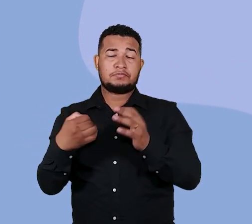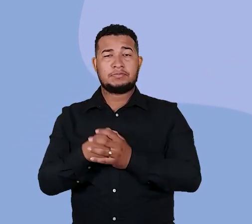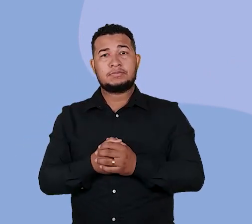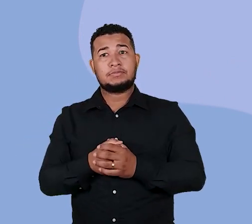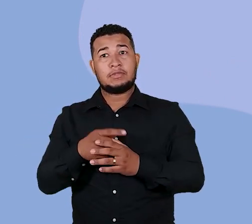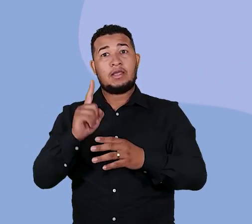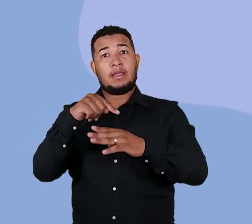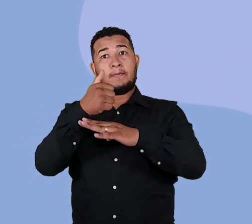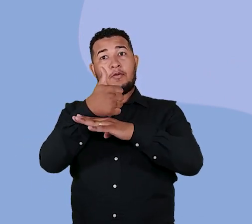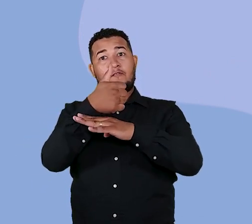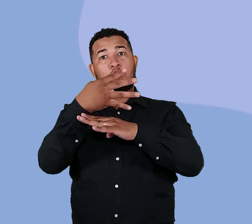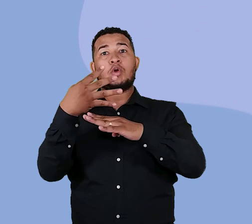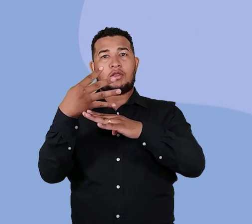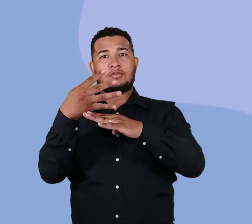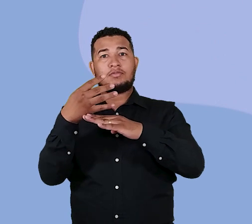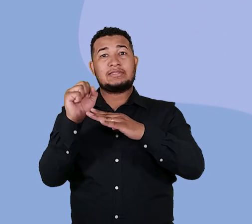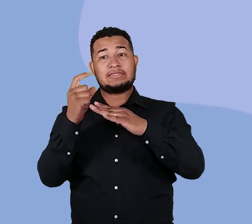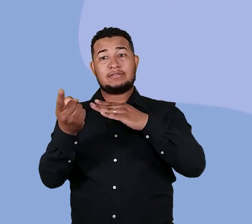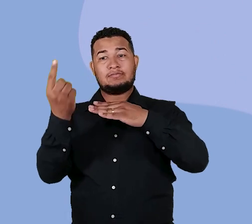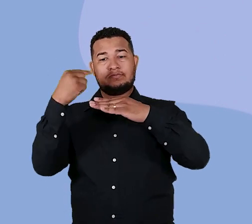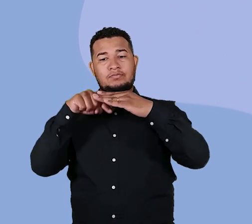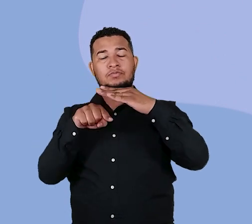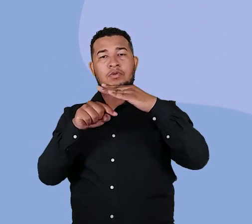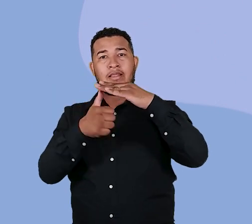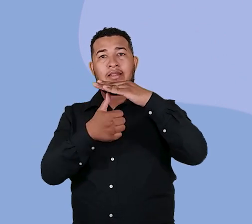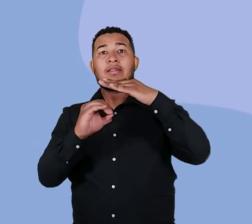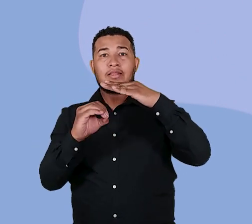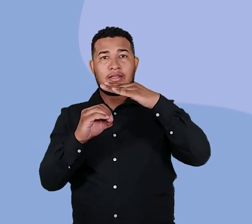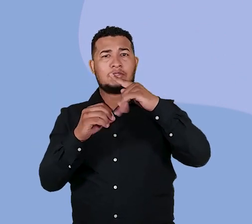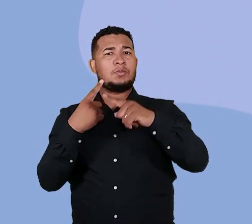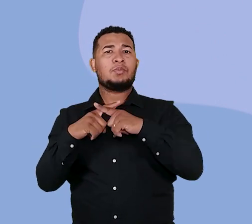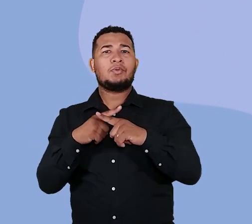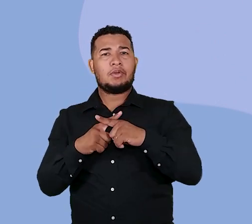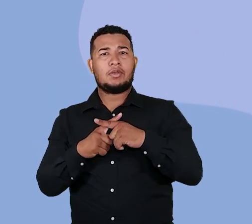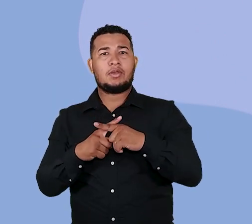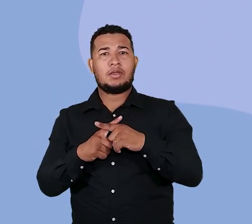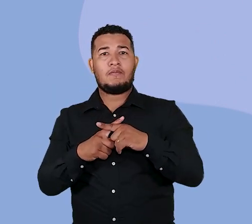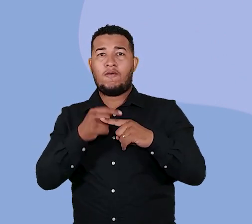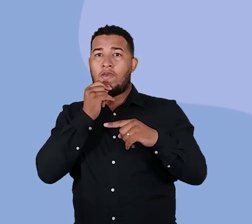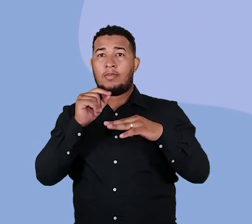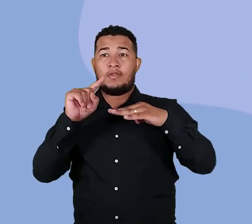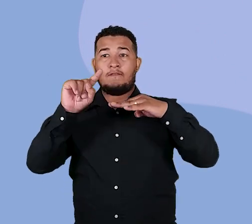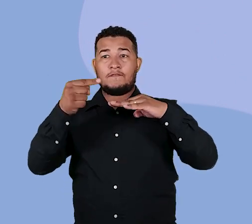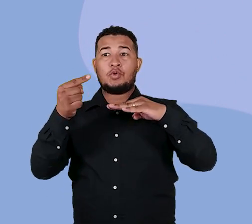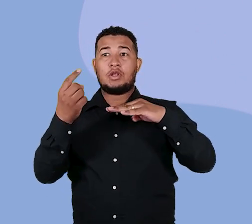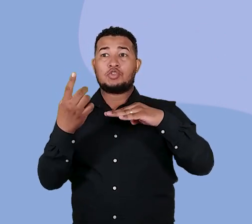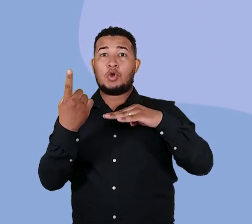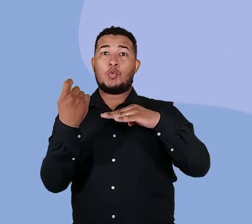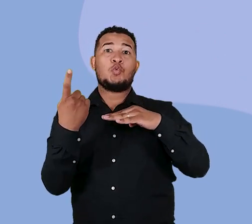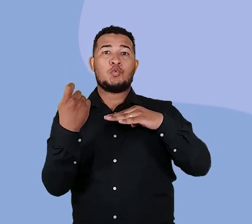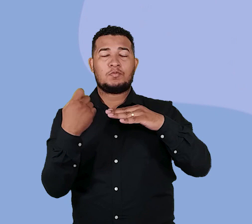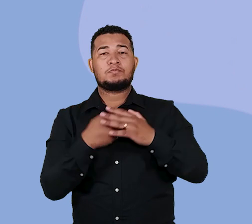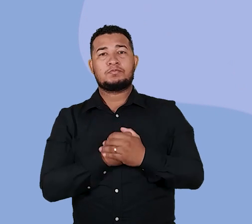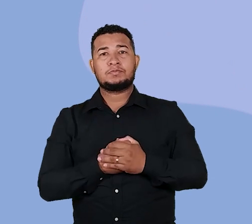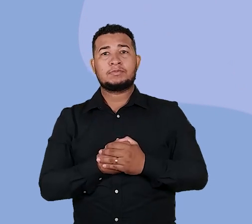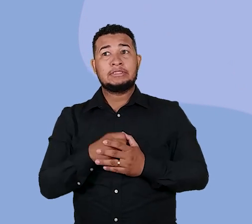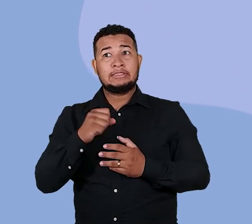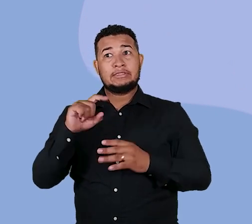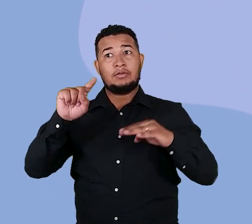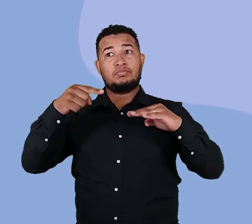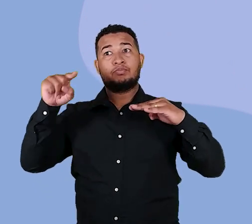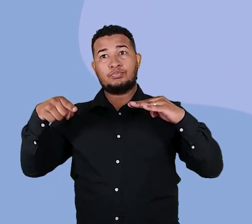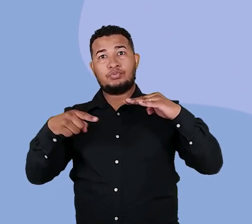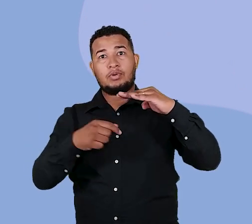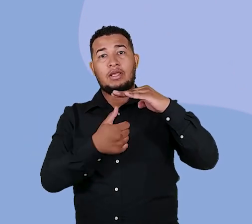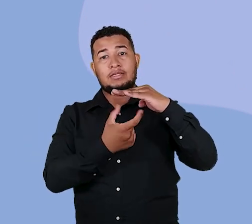24, esse será o numerador. E se você colocasse o 10 embaixo, porque após a vírgula só tem um dígito. Se